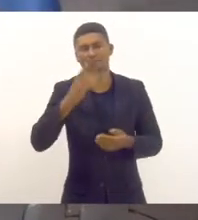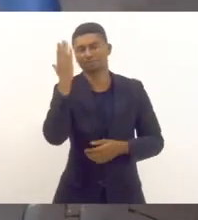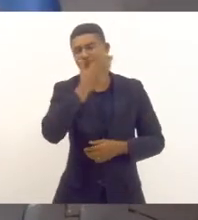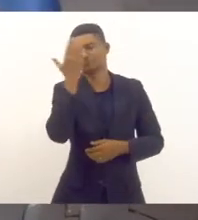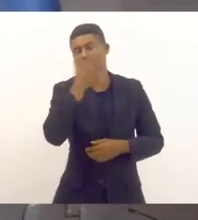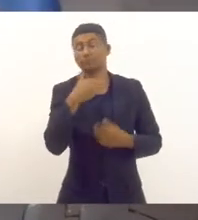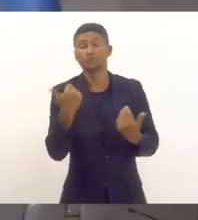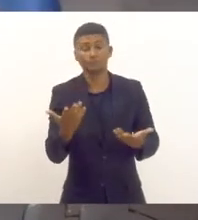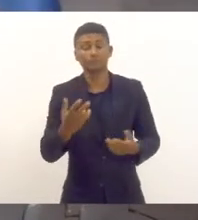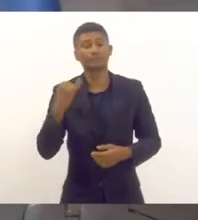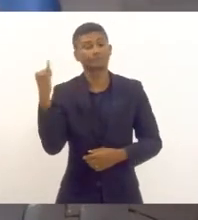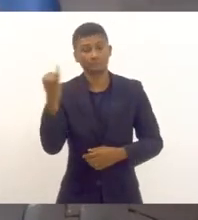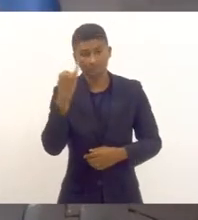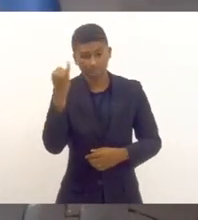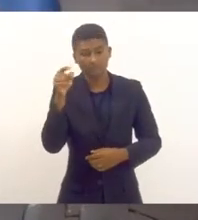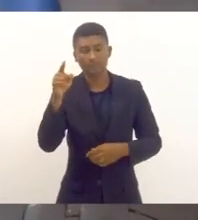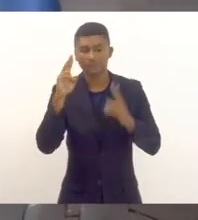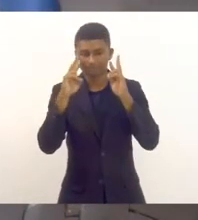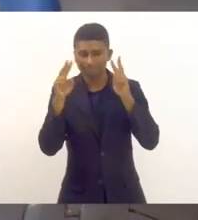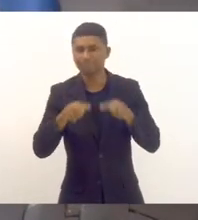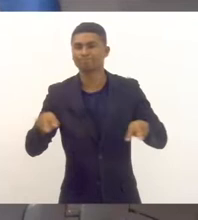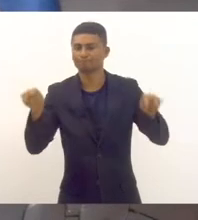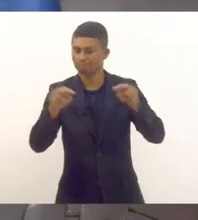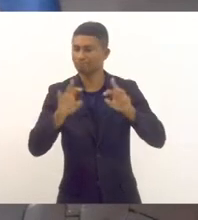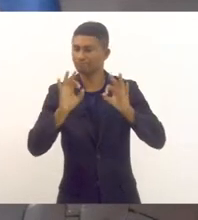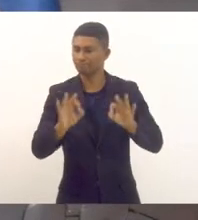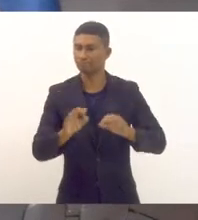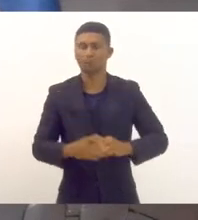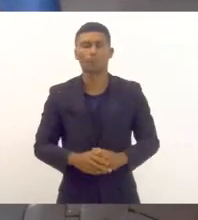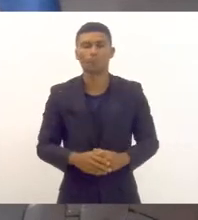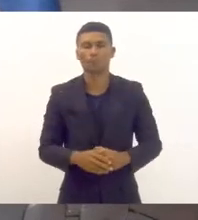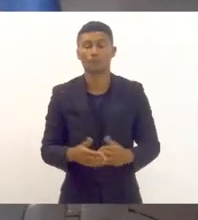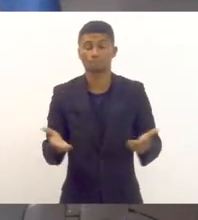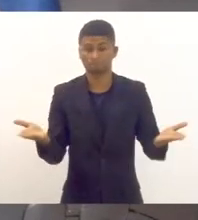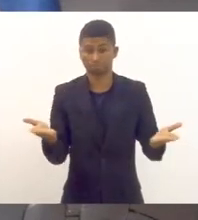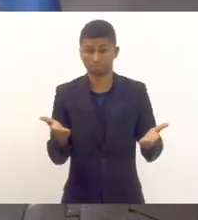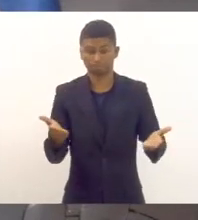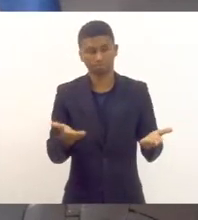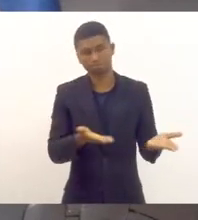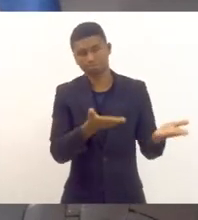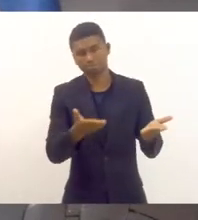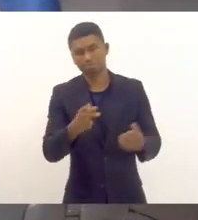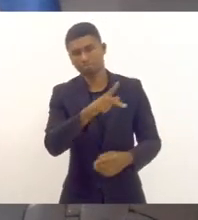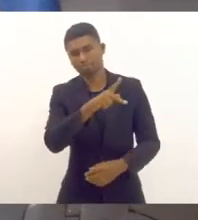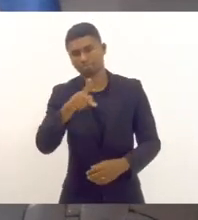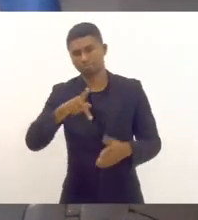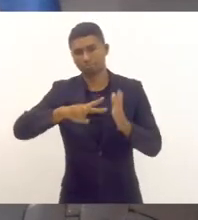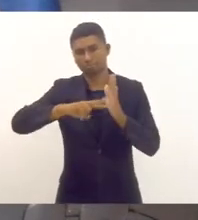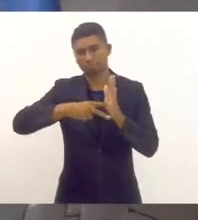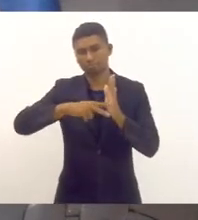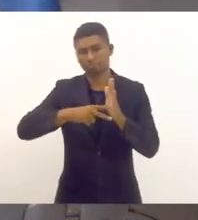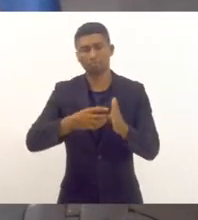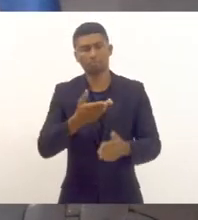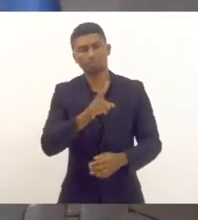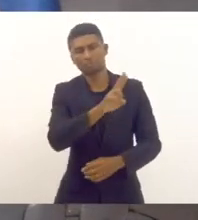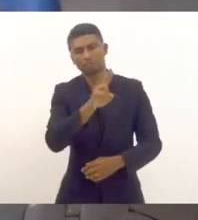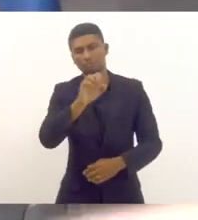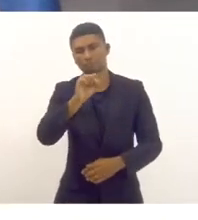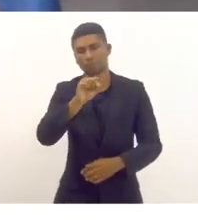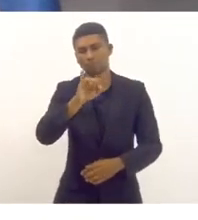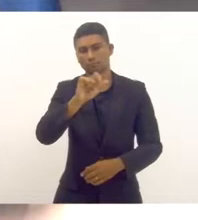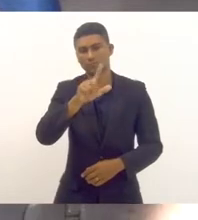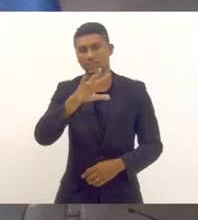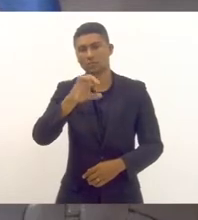coisa pública como deveria estar tratando, certo? Vamos chamar agora do presidente do Sindicarga, doutor Silvio Carvalho, para estar fazendo